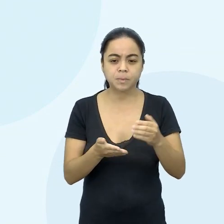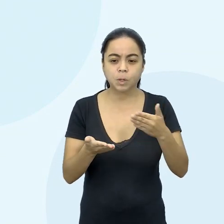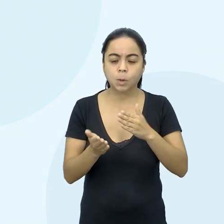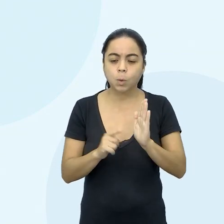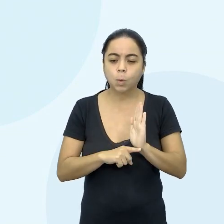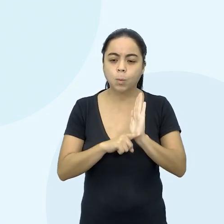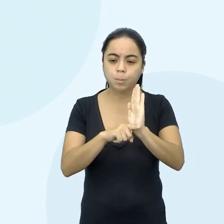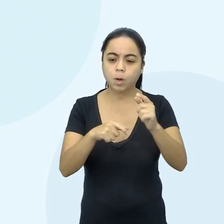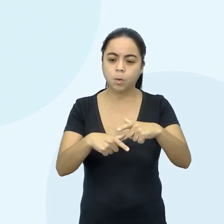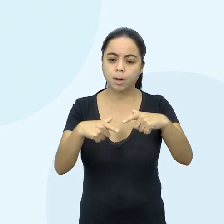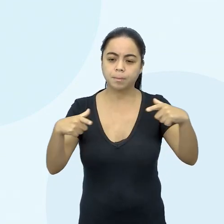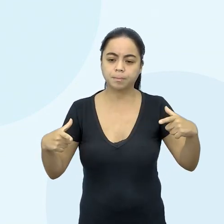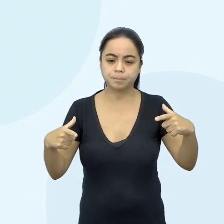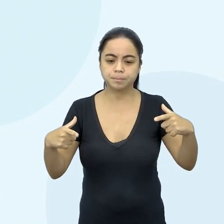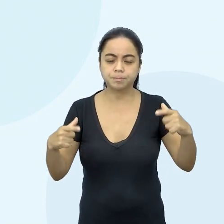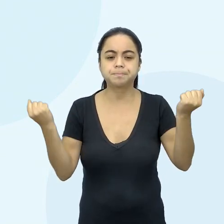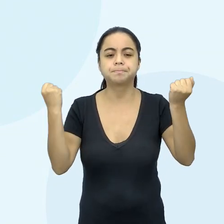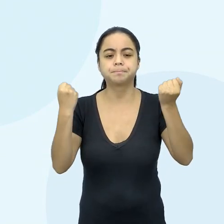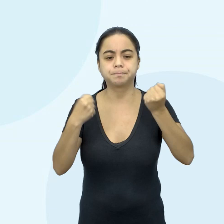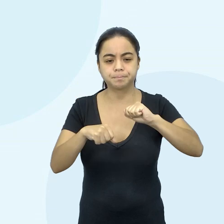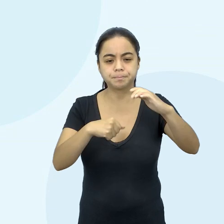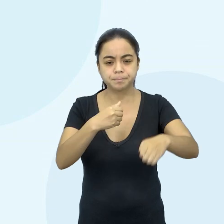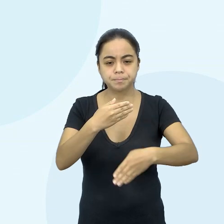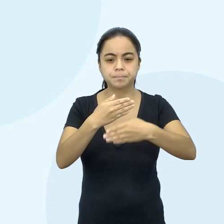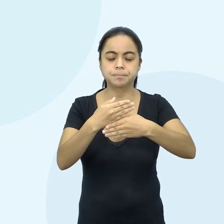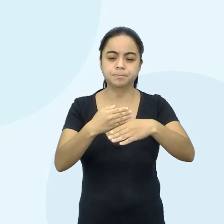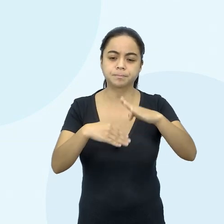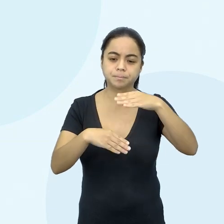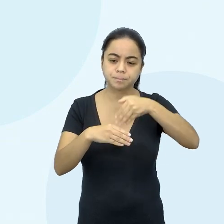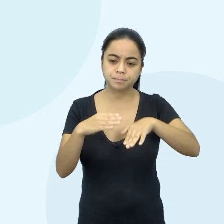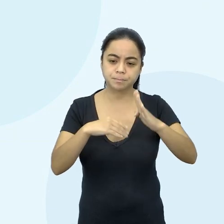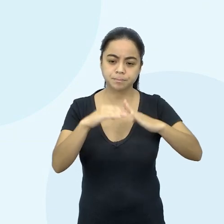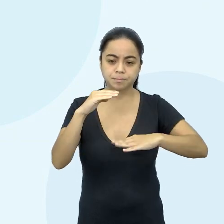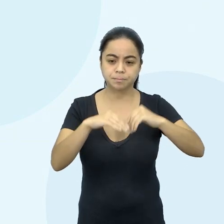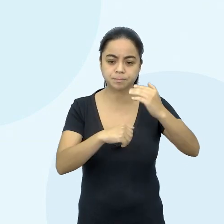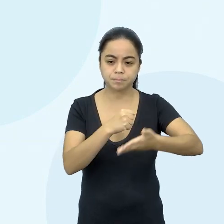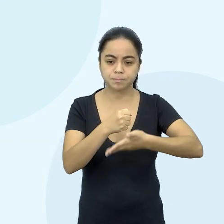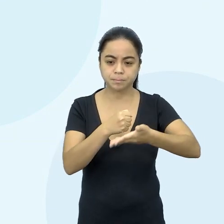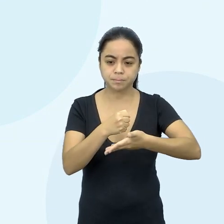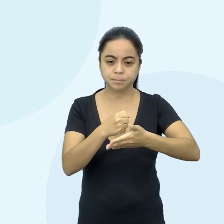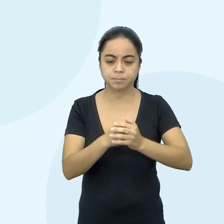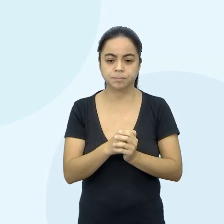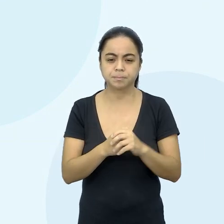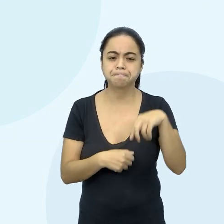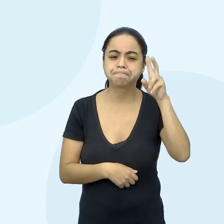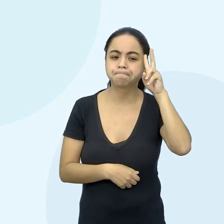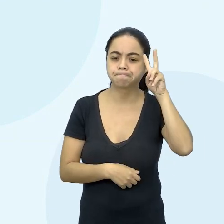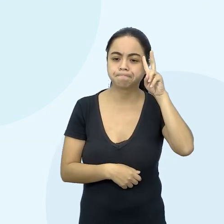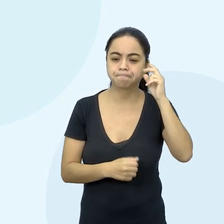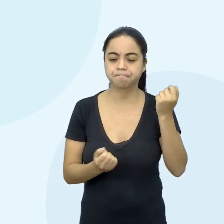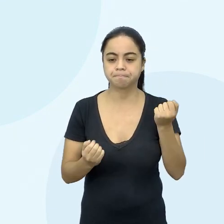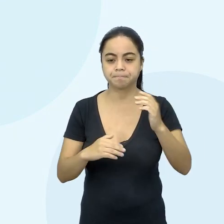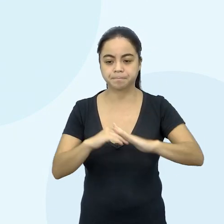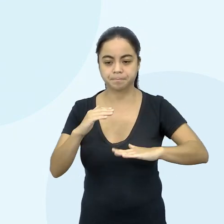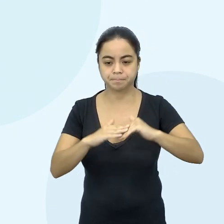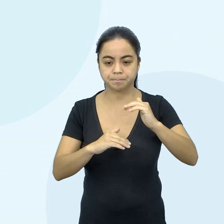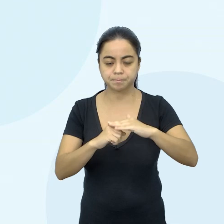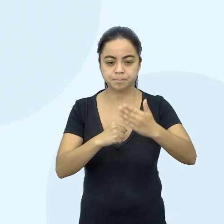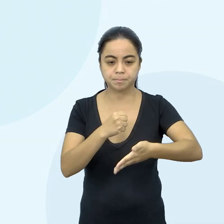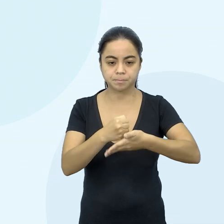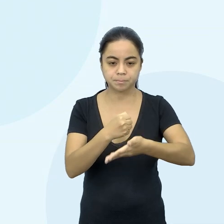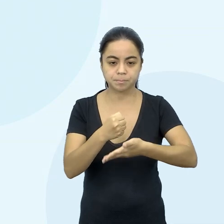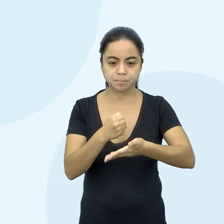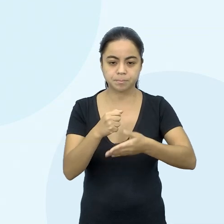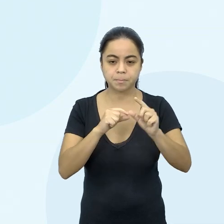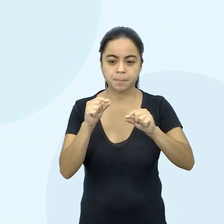apoiar ou ampliar, dar esse potencial a mais nas habilidades da formação geral básica. Lembrando que as habilidades da formação geral básica são